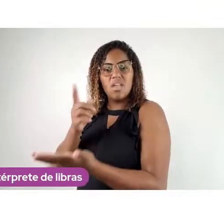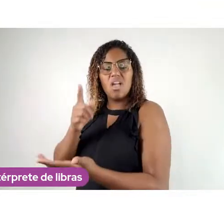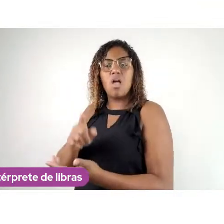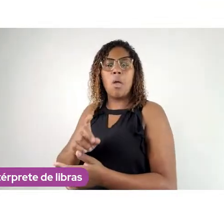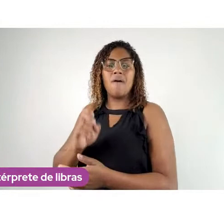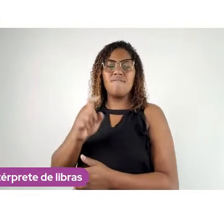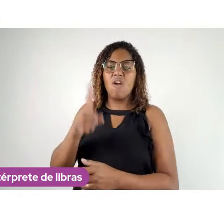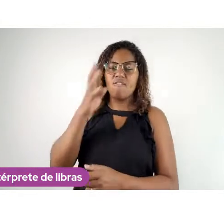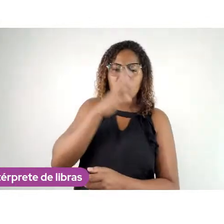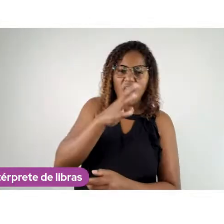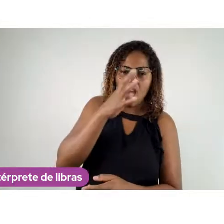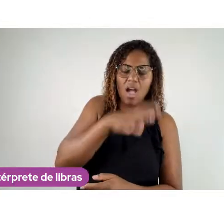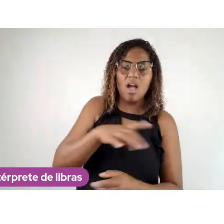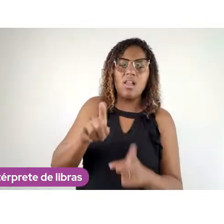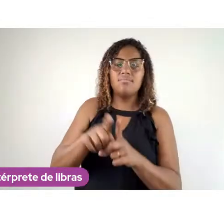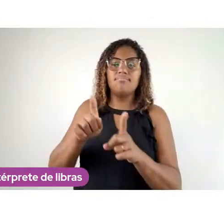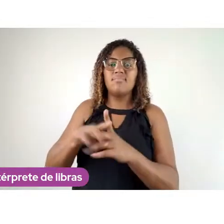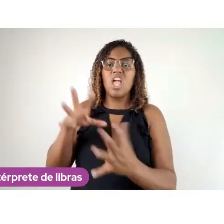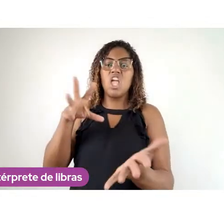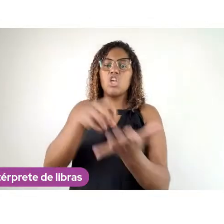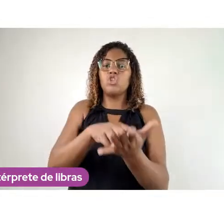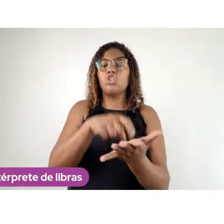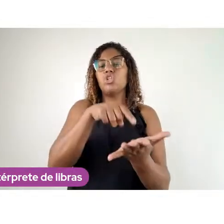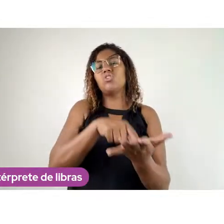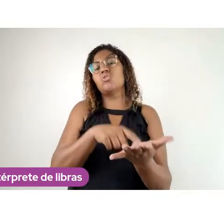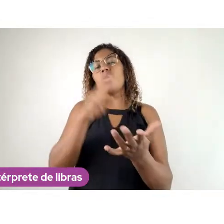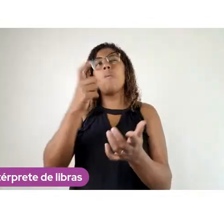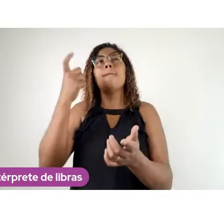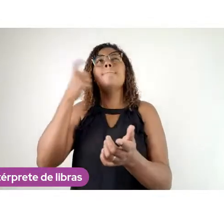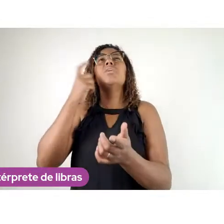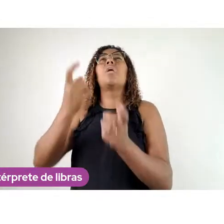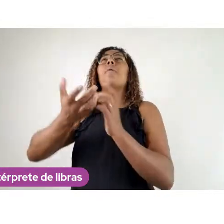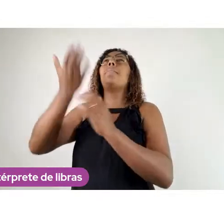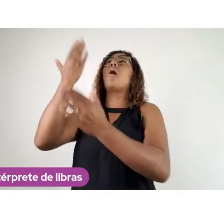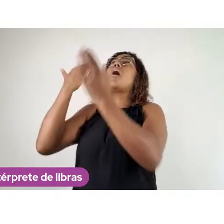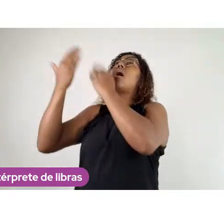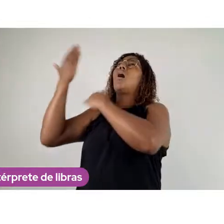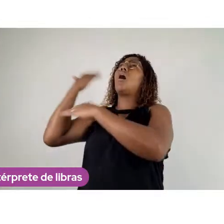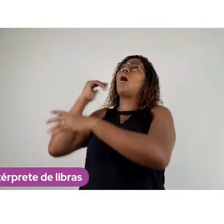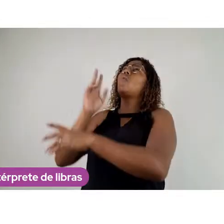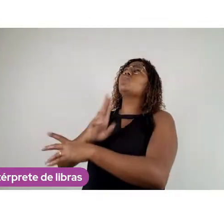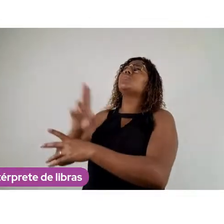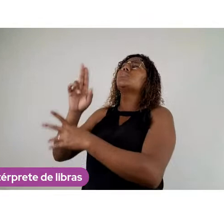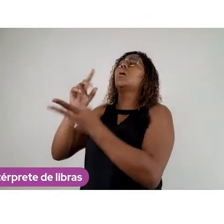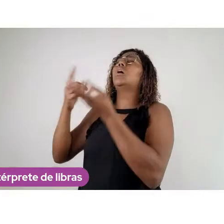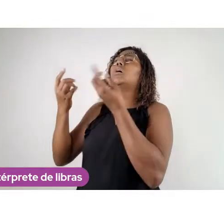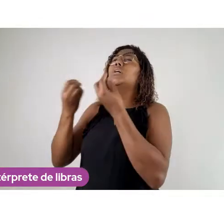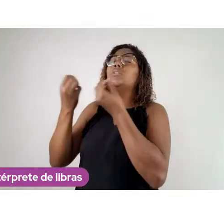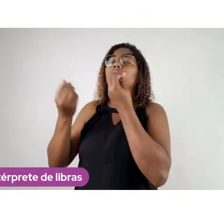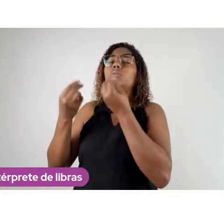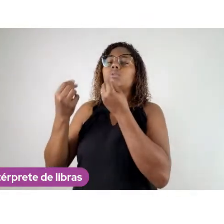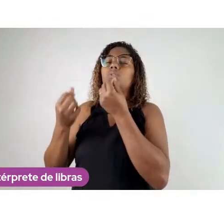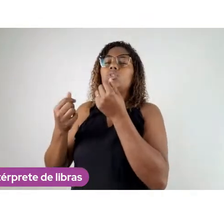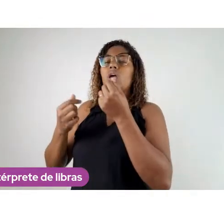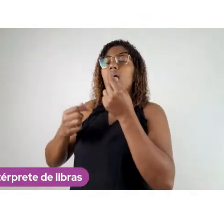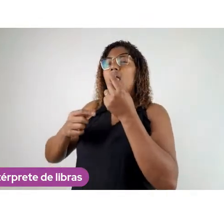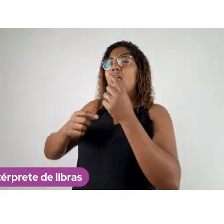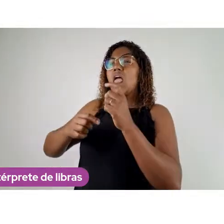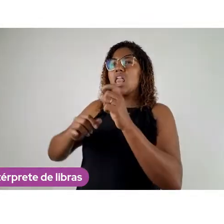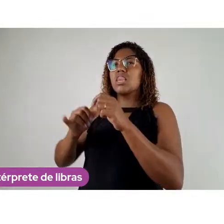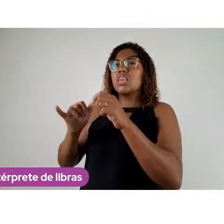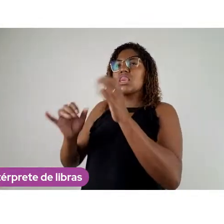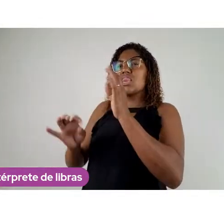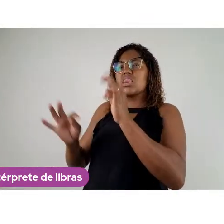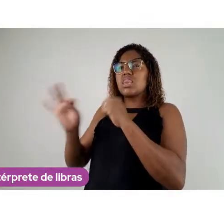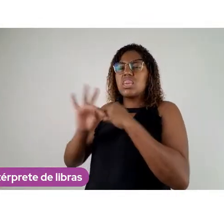paleorregistros, né? Então, lá, voltando no tempo, usando sedimentos, usando as mais variadas técnicas,